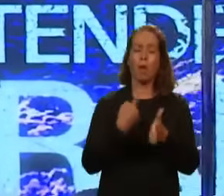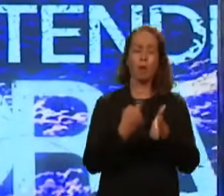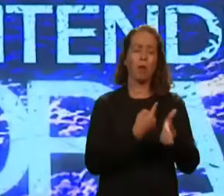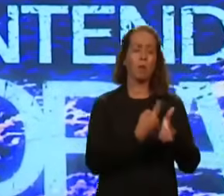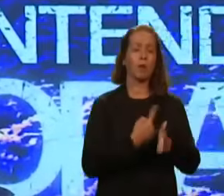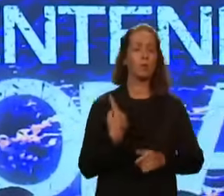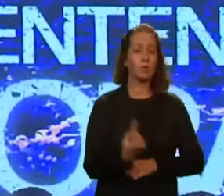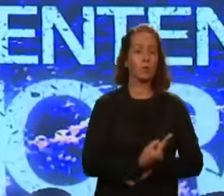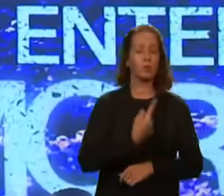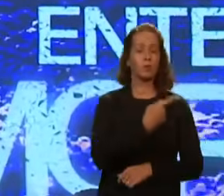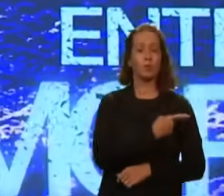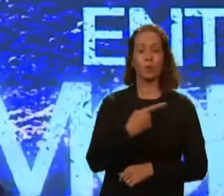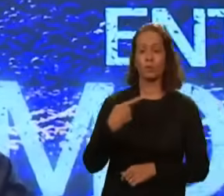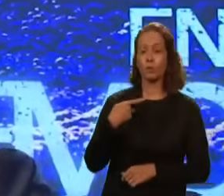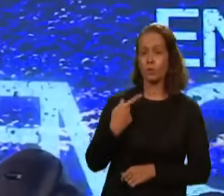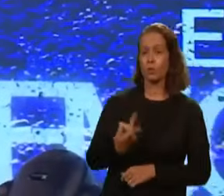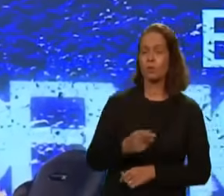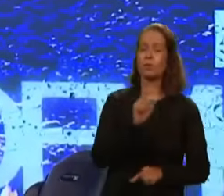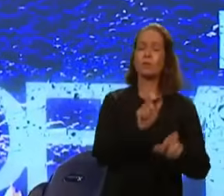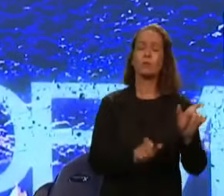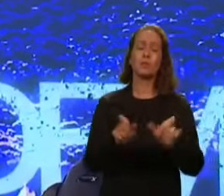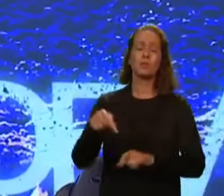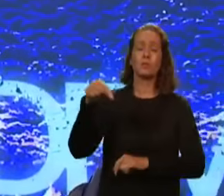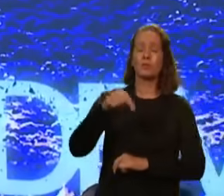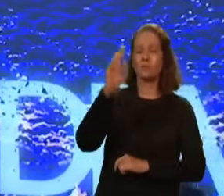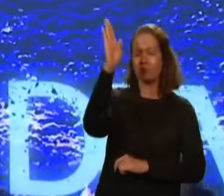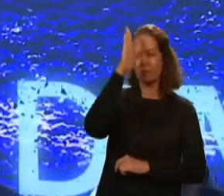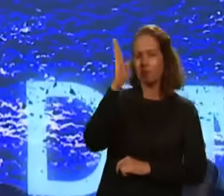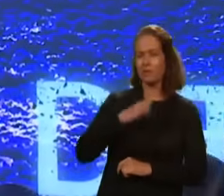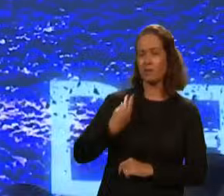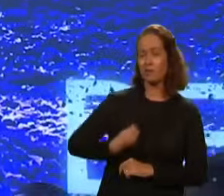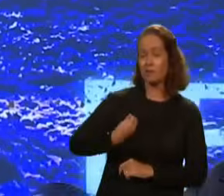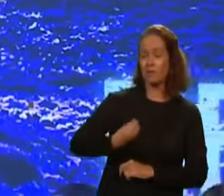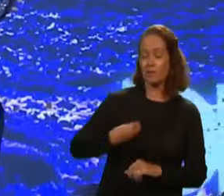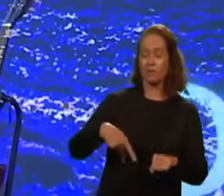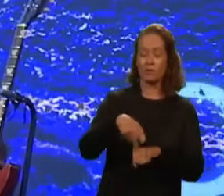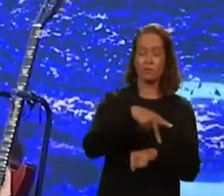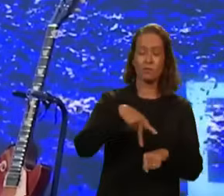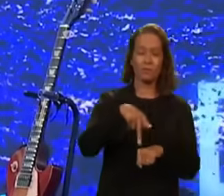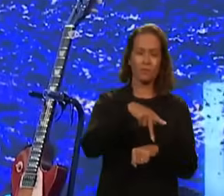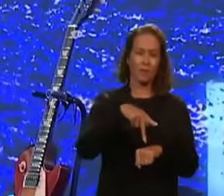pastor. As pessoas aqui no Brasil, gente, nós vivemos num país